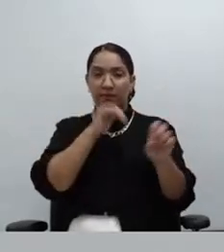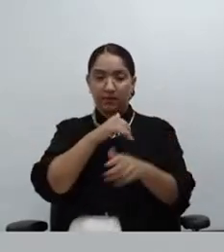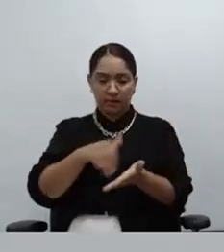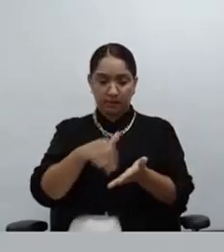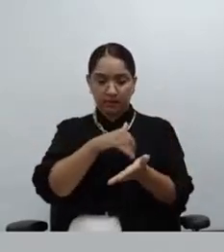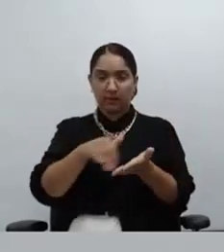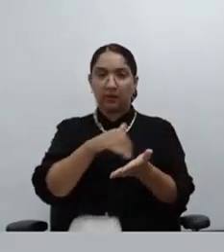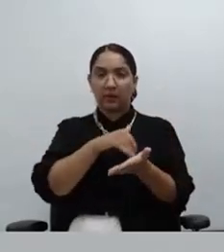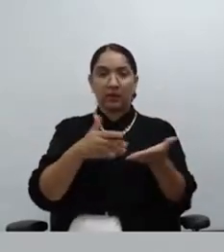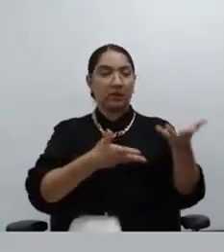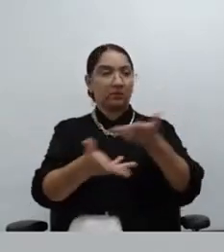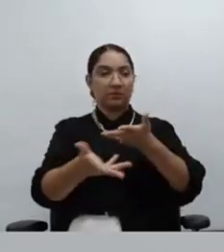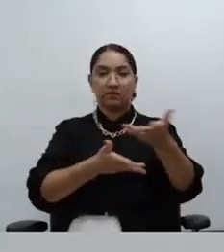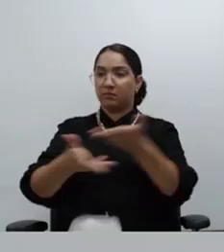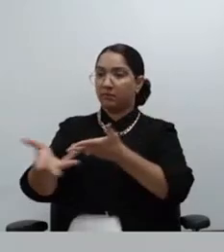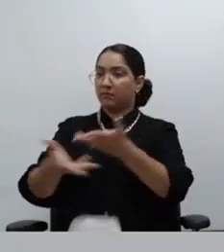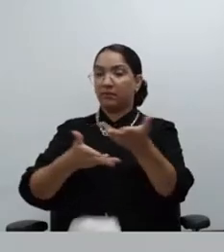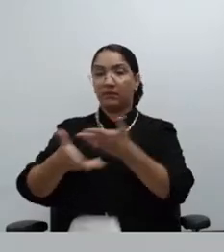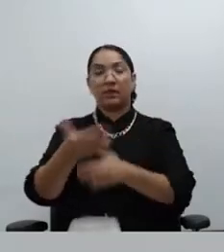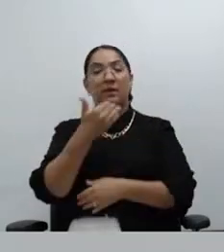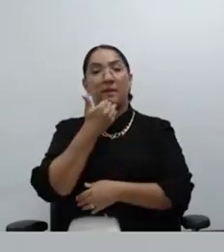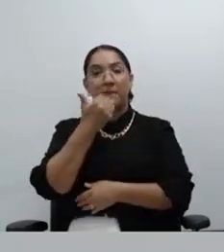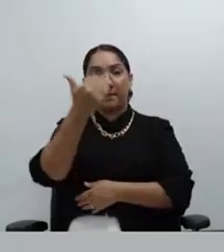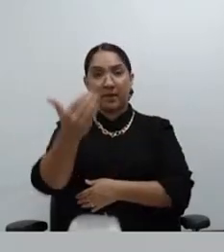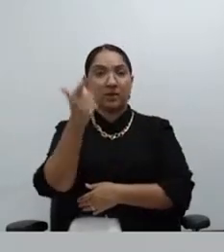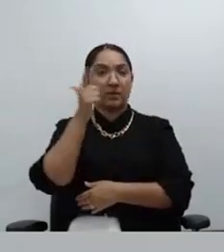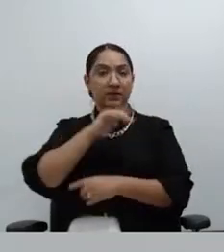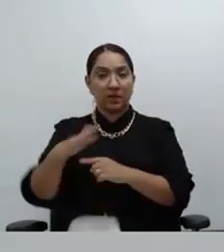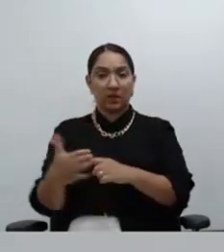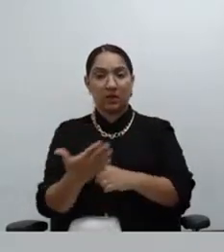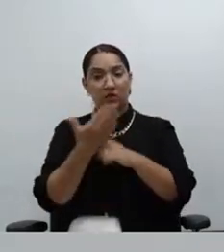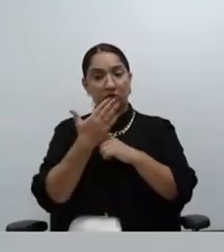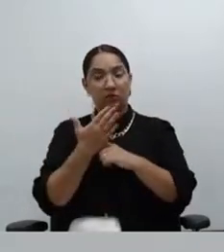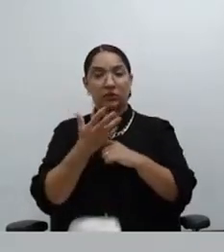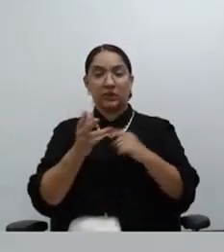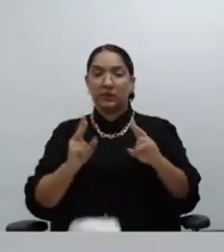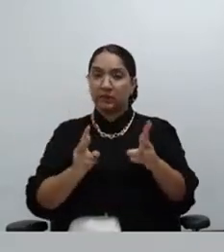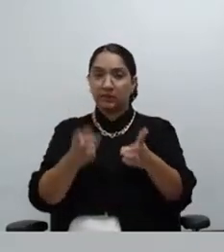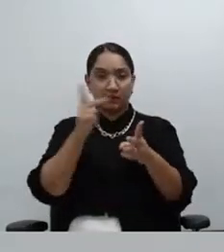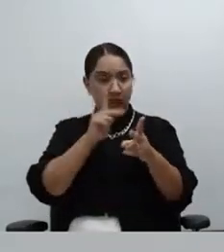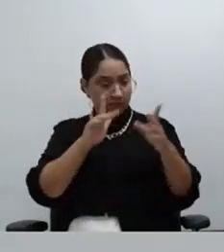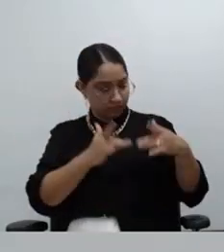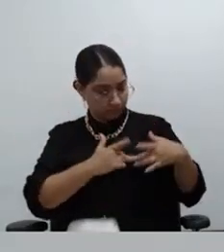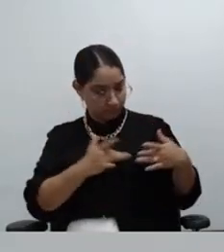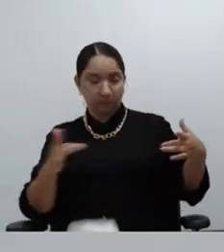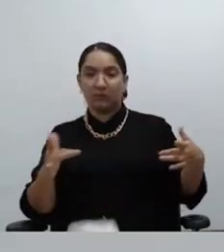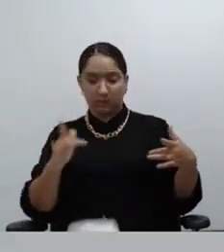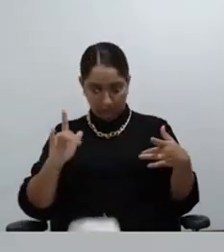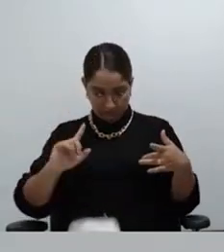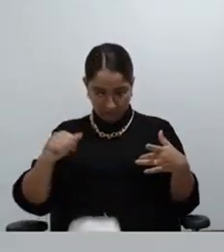com a secretaria. Peço aqui o auxílio de Vossa Excelência, que tem sido sempre tão prestativo no exercício